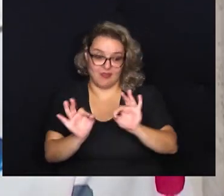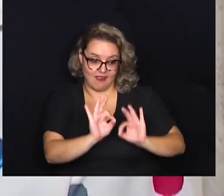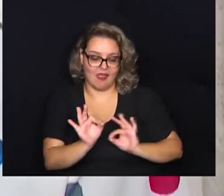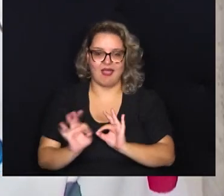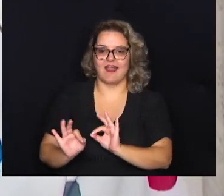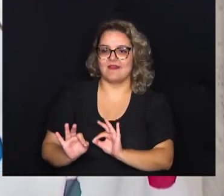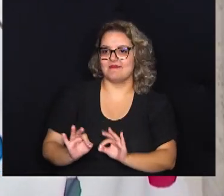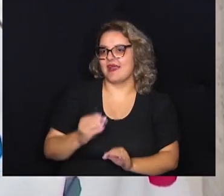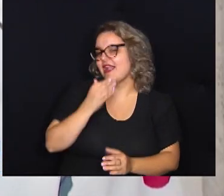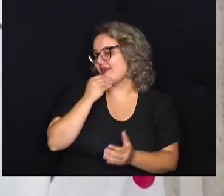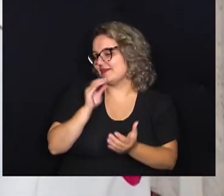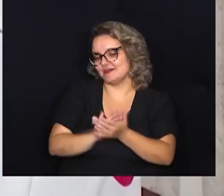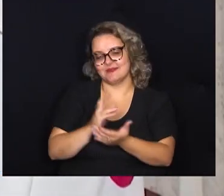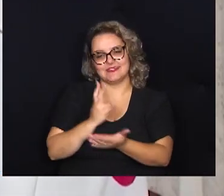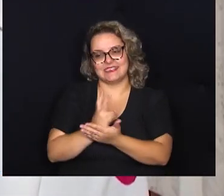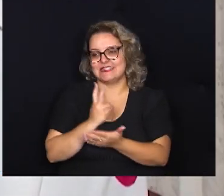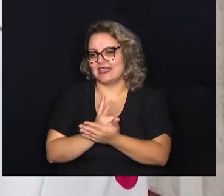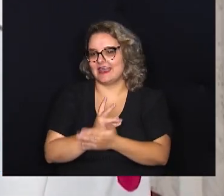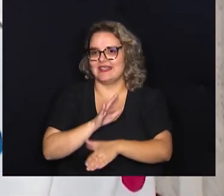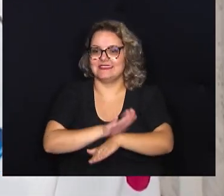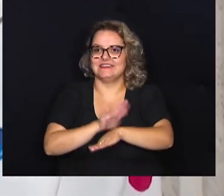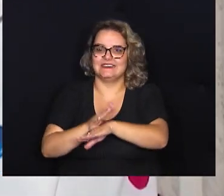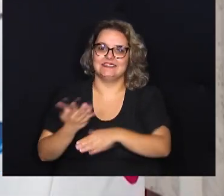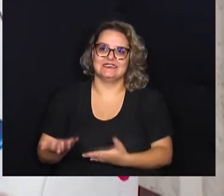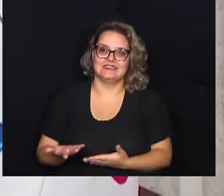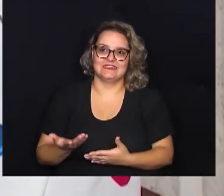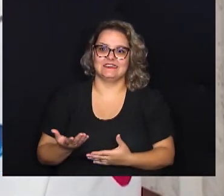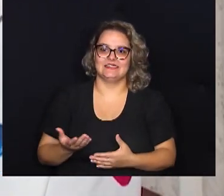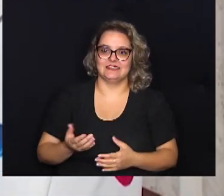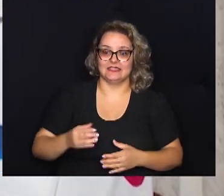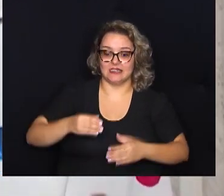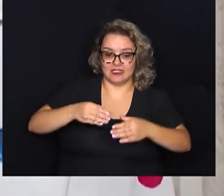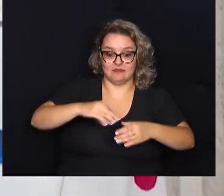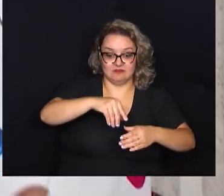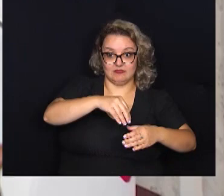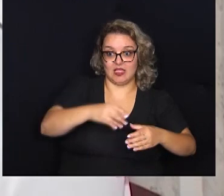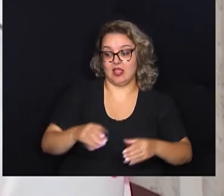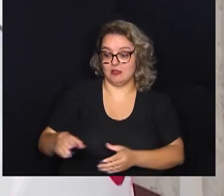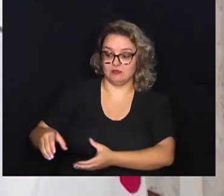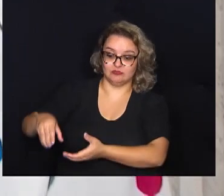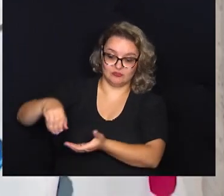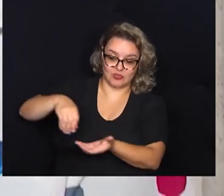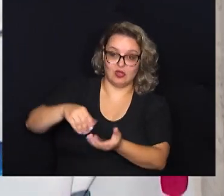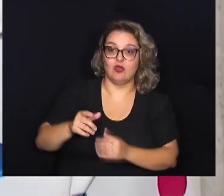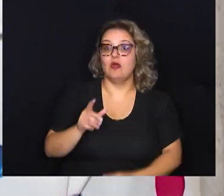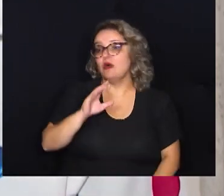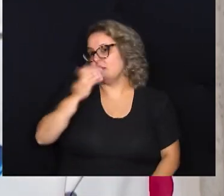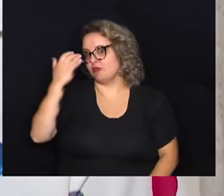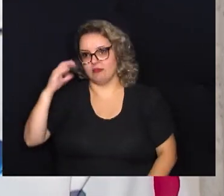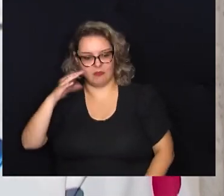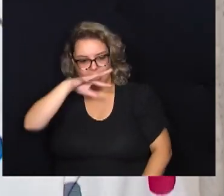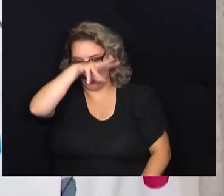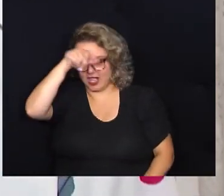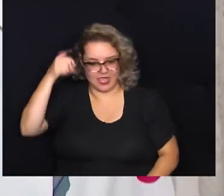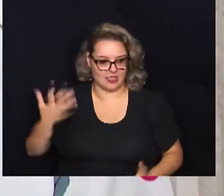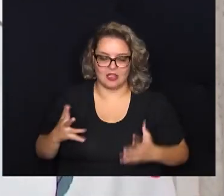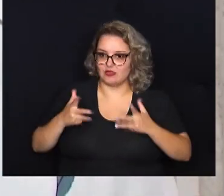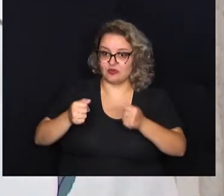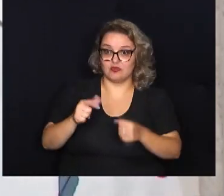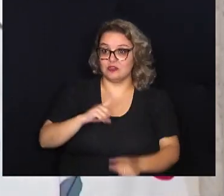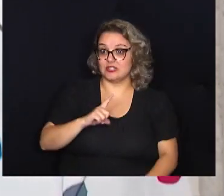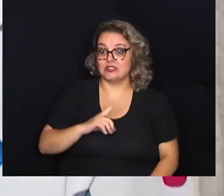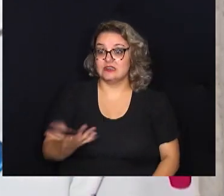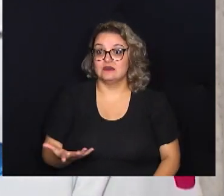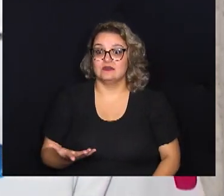tudo. E arrumar as garrafas para servir, guaraná, o que tinha, tudo. Então, ele